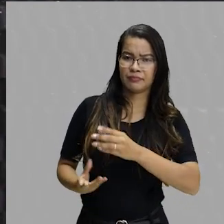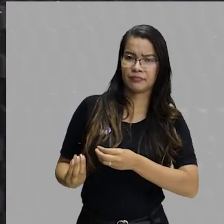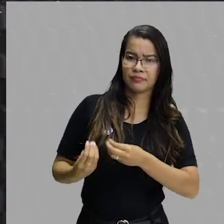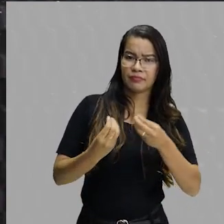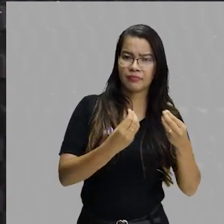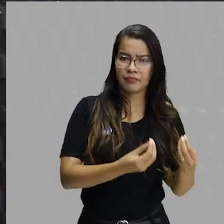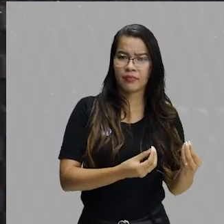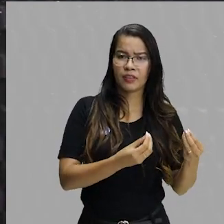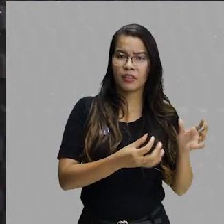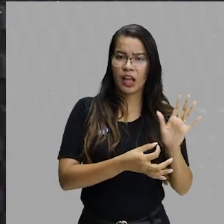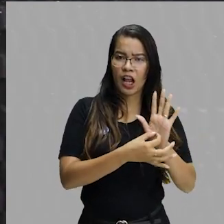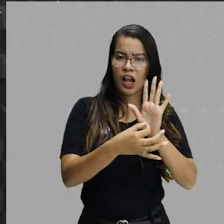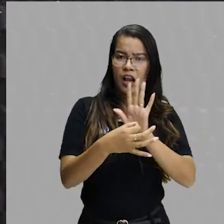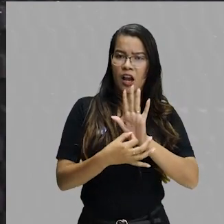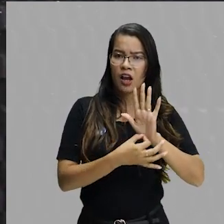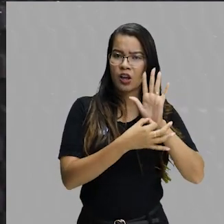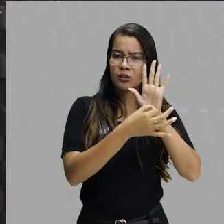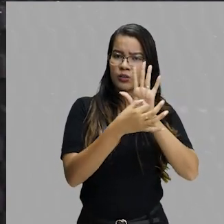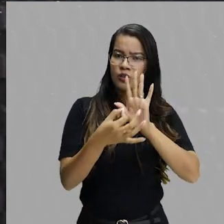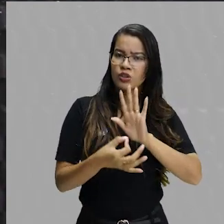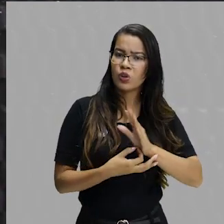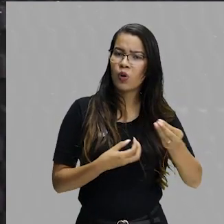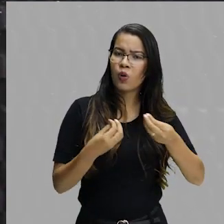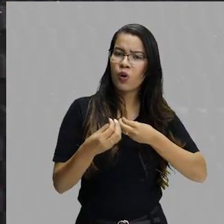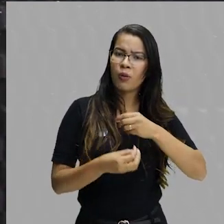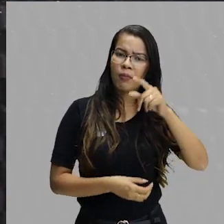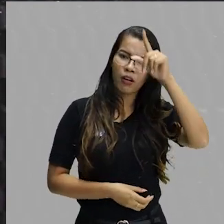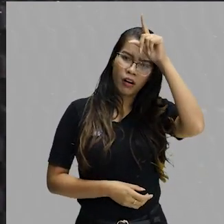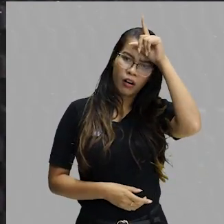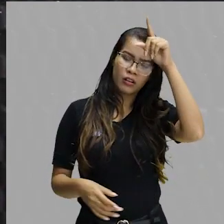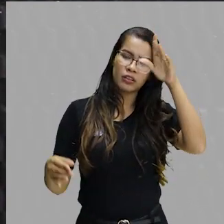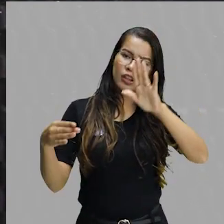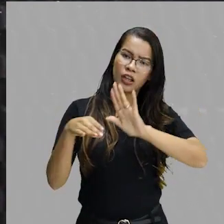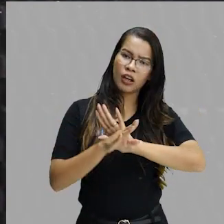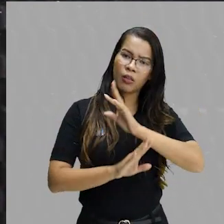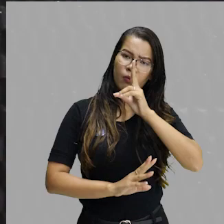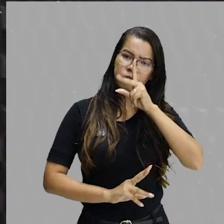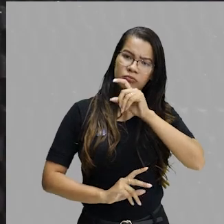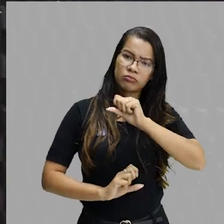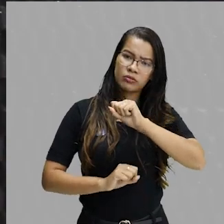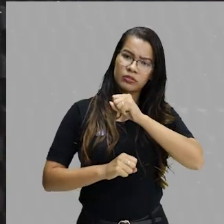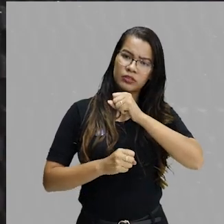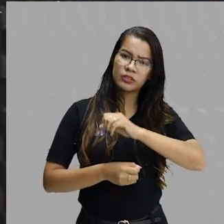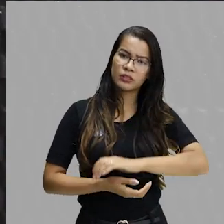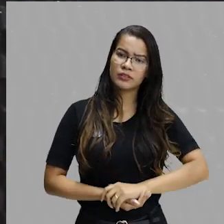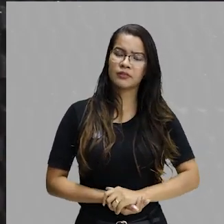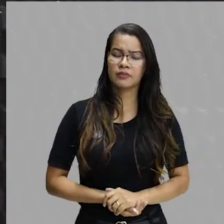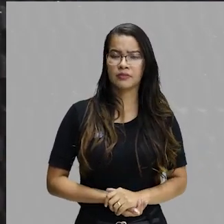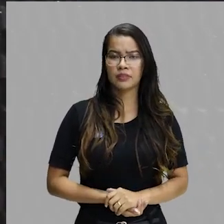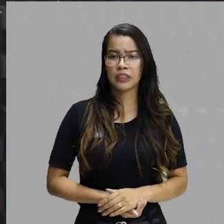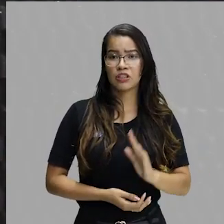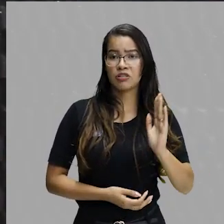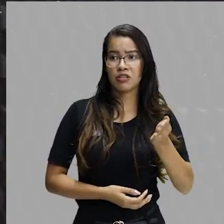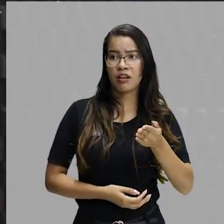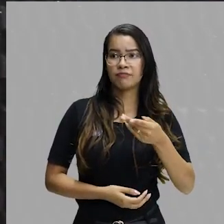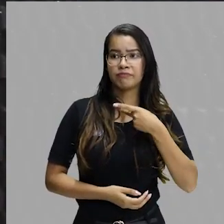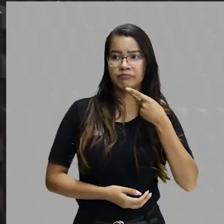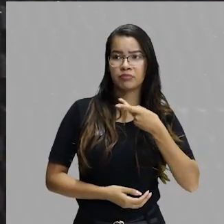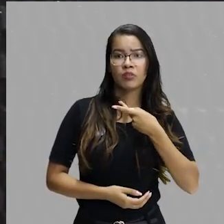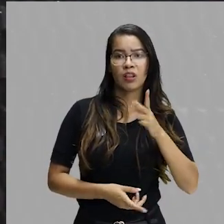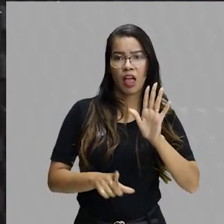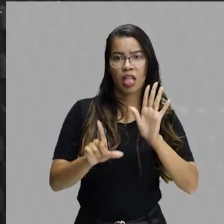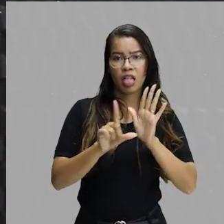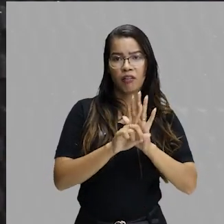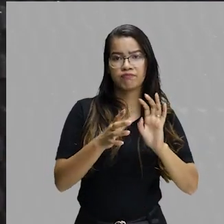de como essas lideranças chegaram no poder de uma forma, eu diria, por vias legais e não por